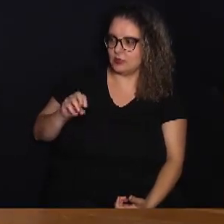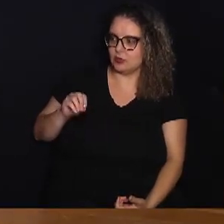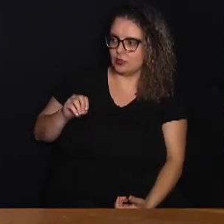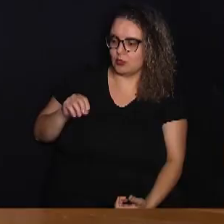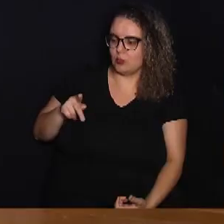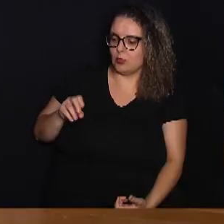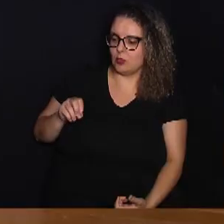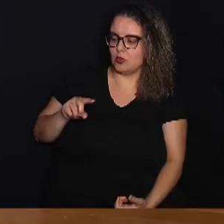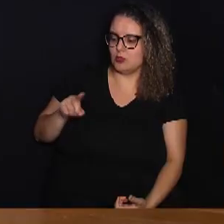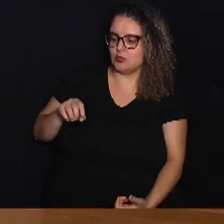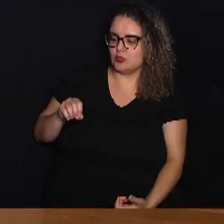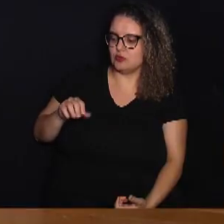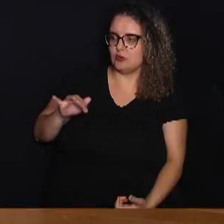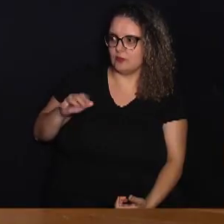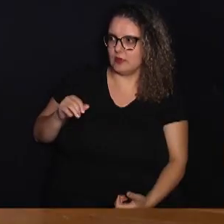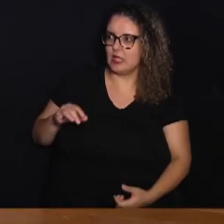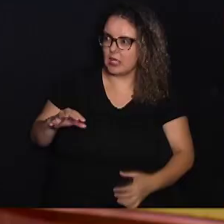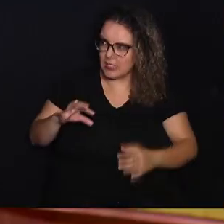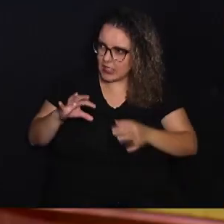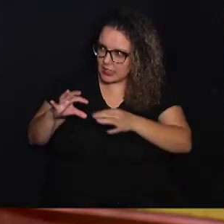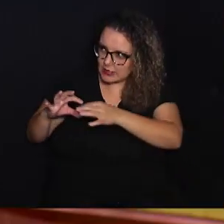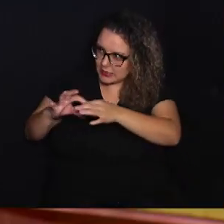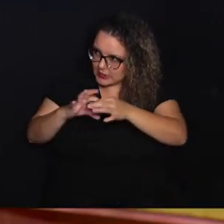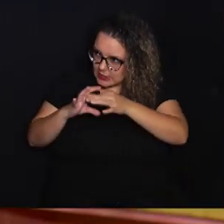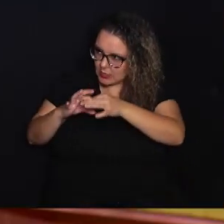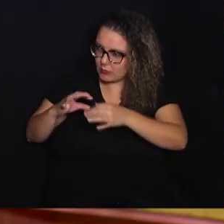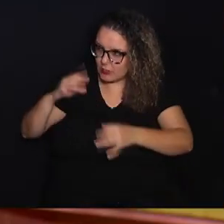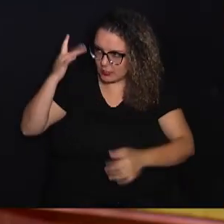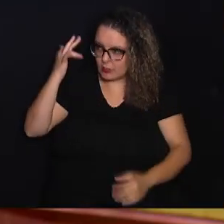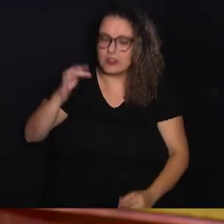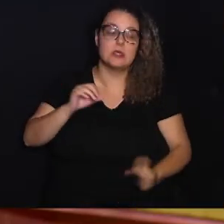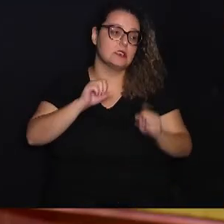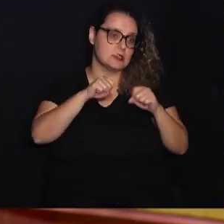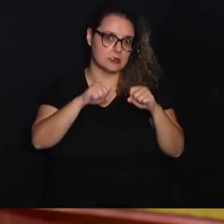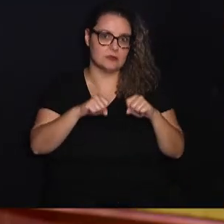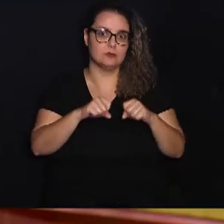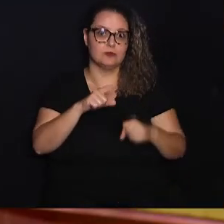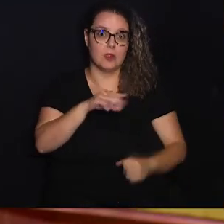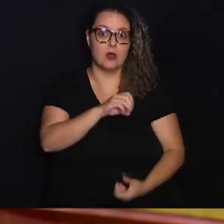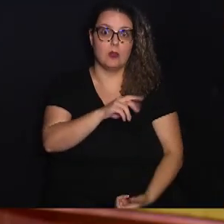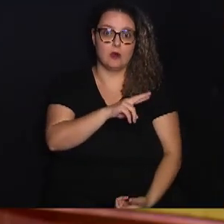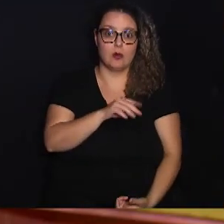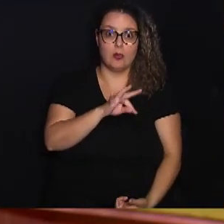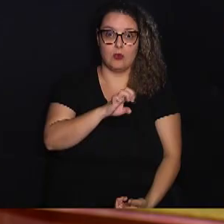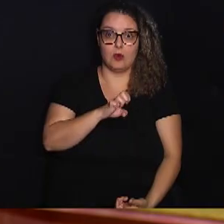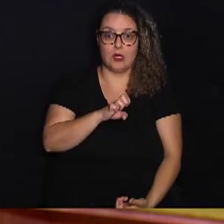uma corrente filosófica? Sim, ela é uma corrente